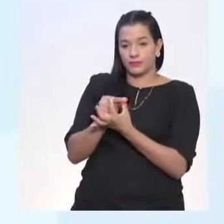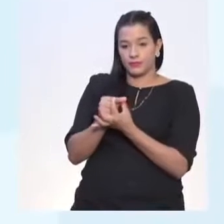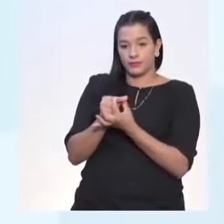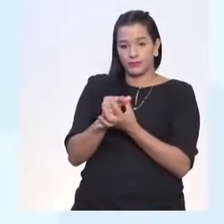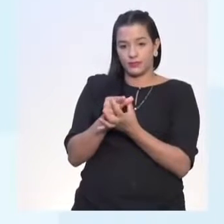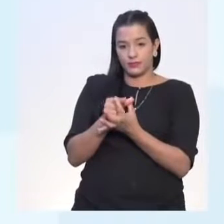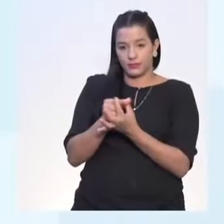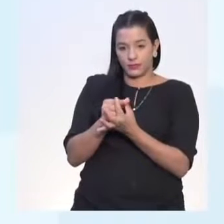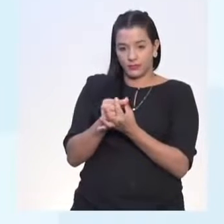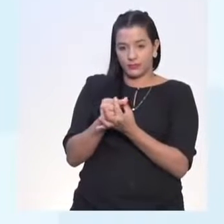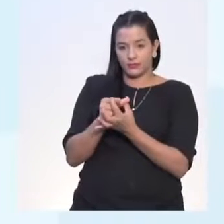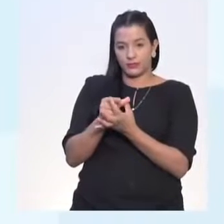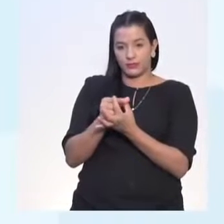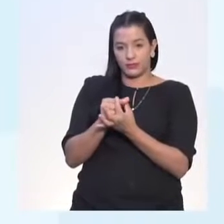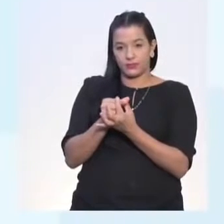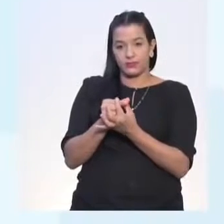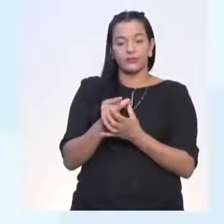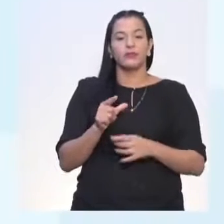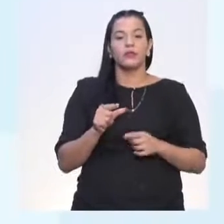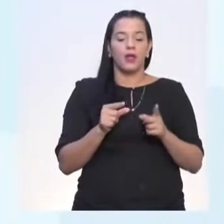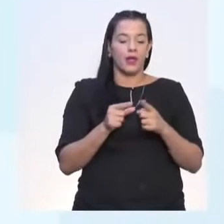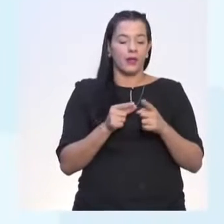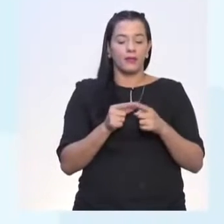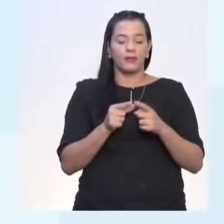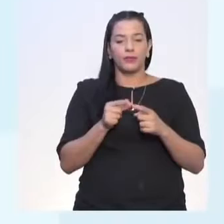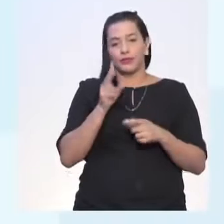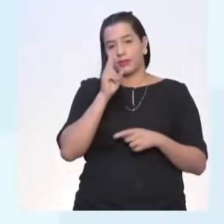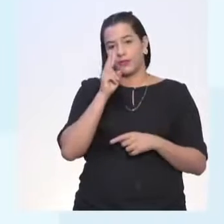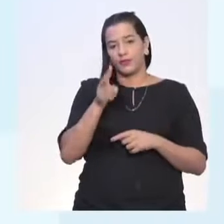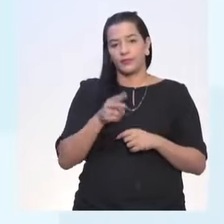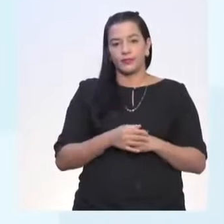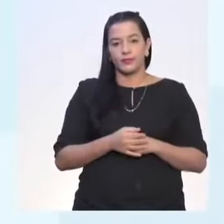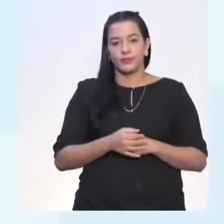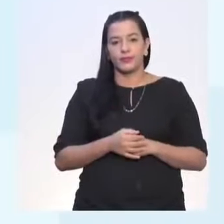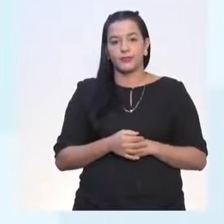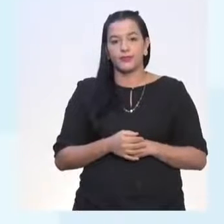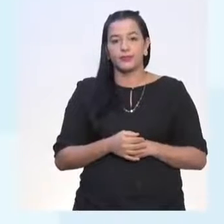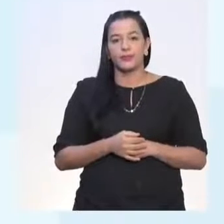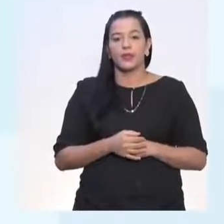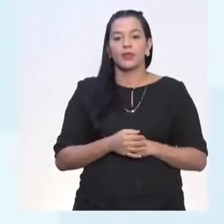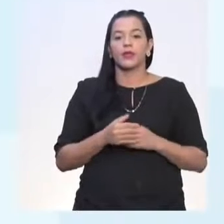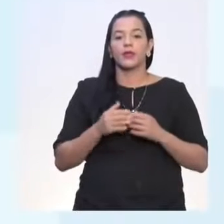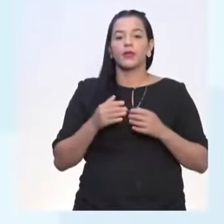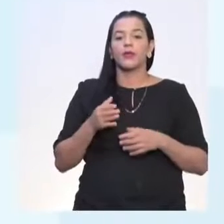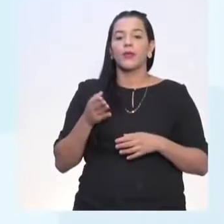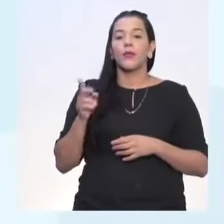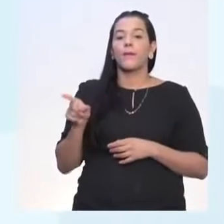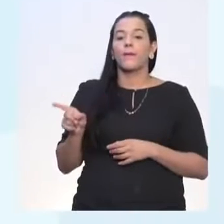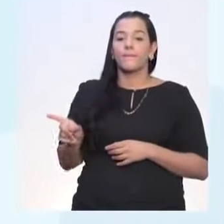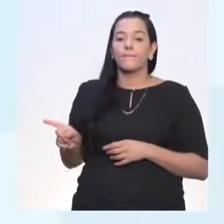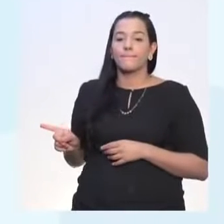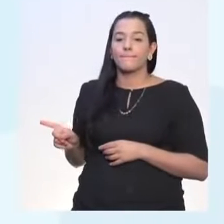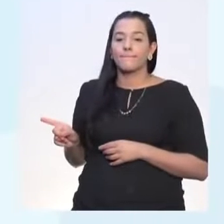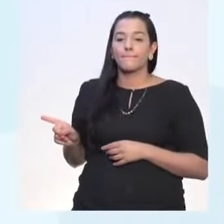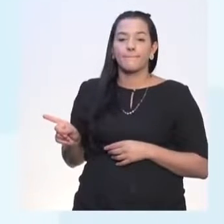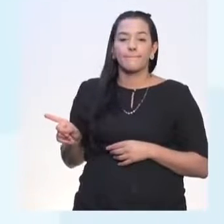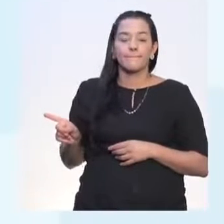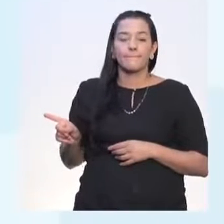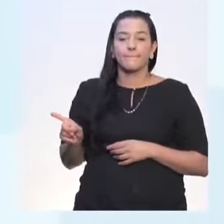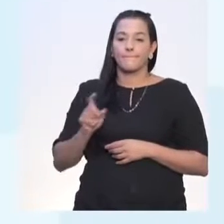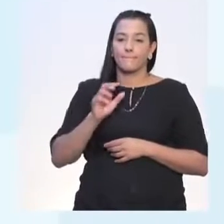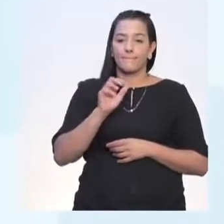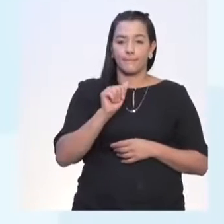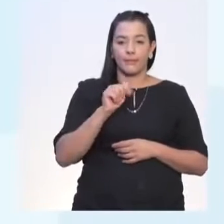transmito a força ali na ponta, que é a força resistente. E o apoio, onde está? O apoio está aqui, preso aqui,